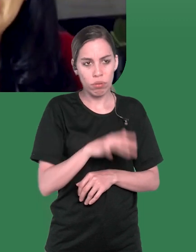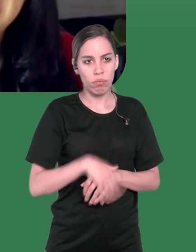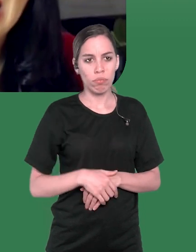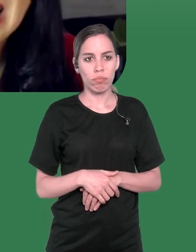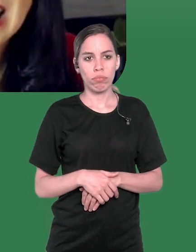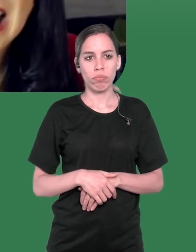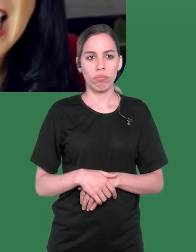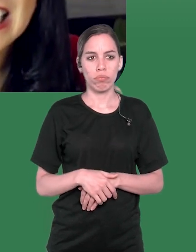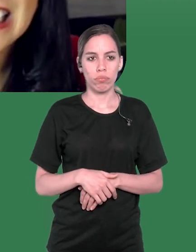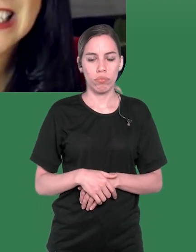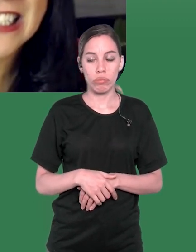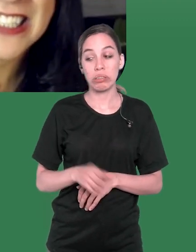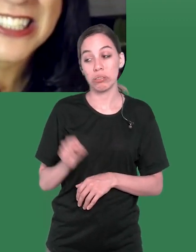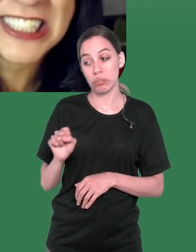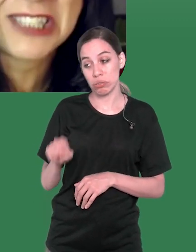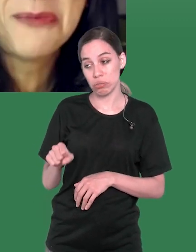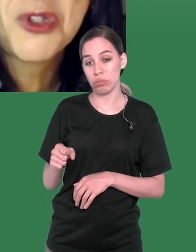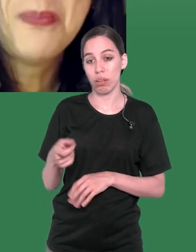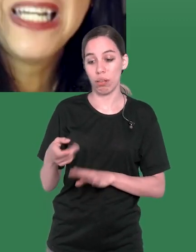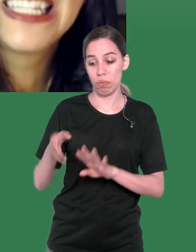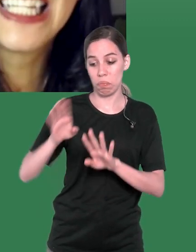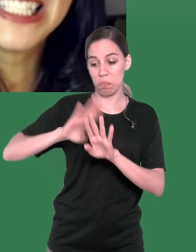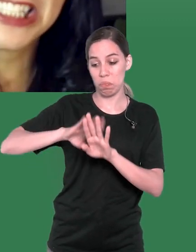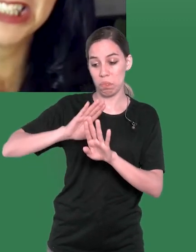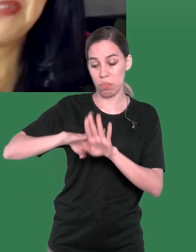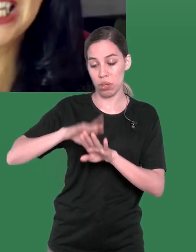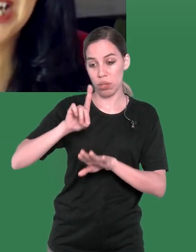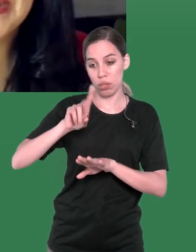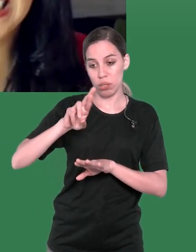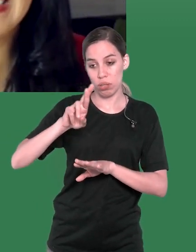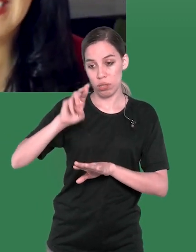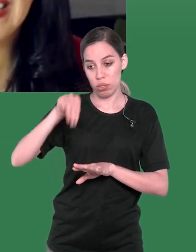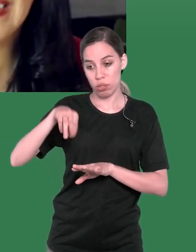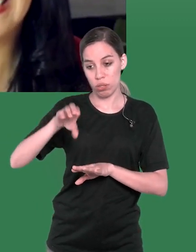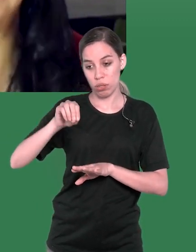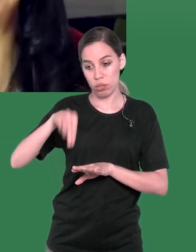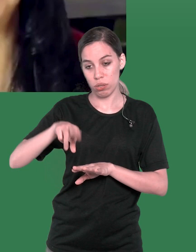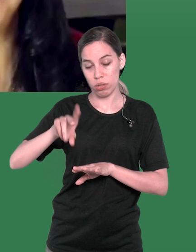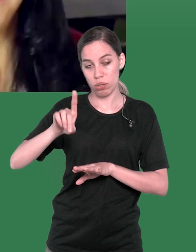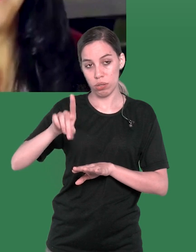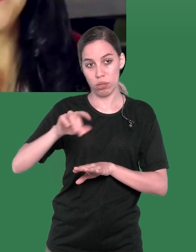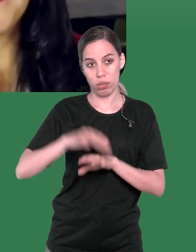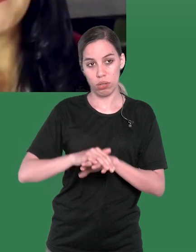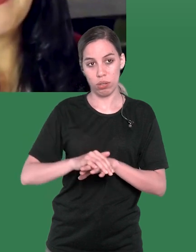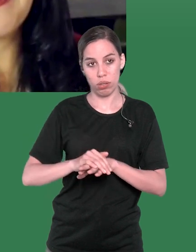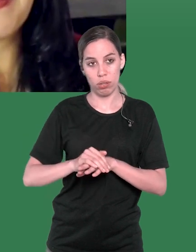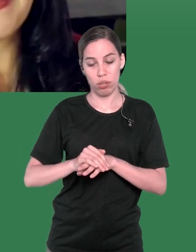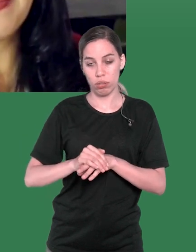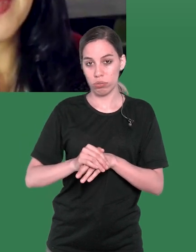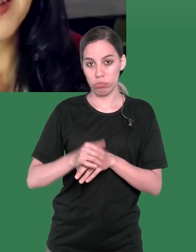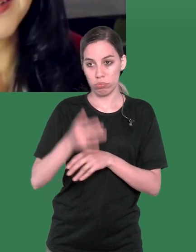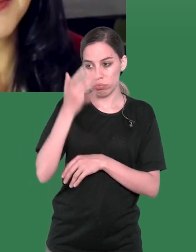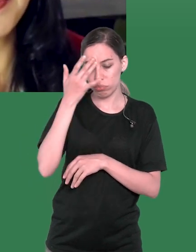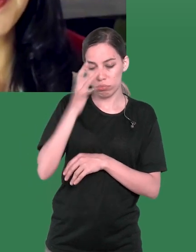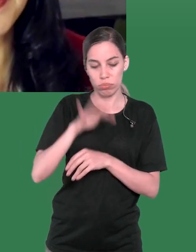face drummondiana, né, assim, de um militante pela causa Um animal. militante,